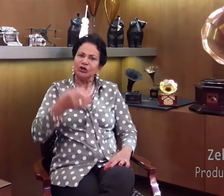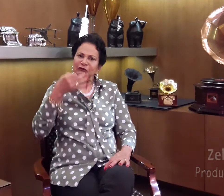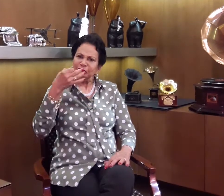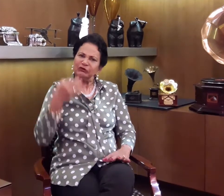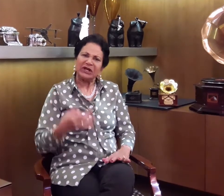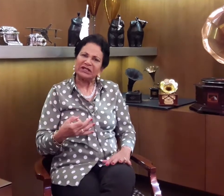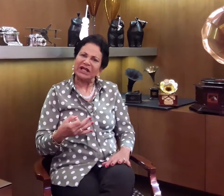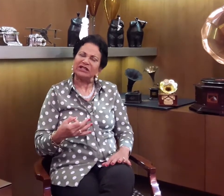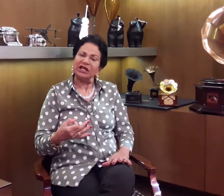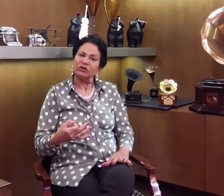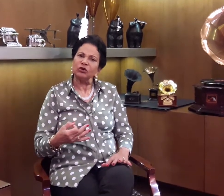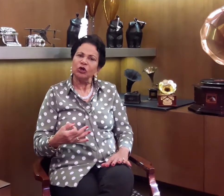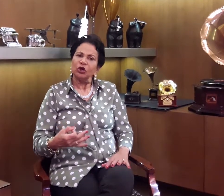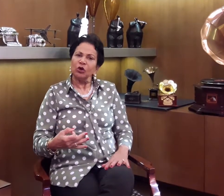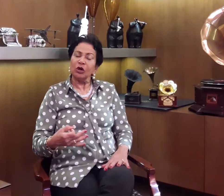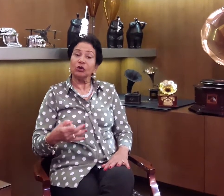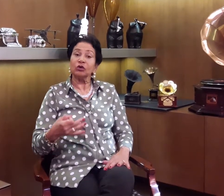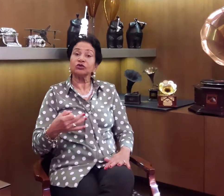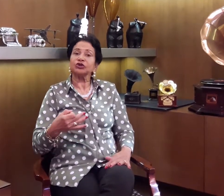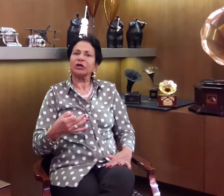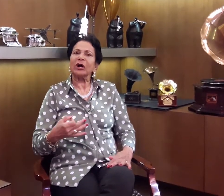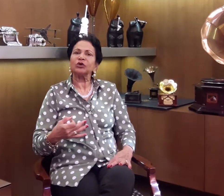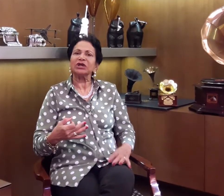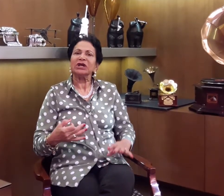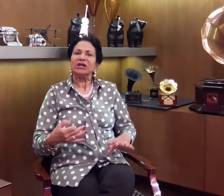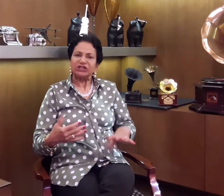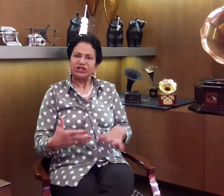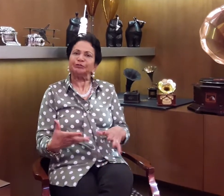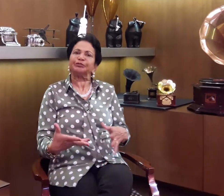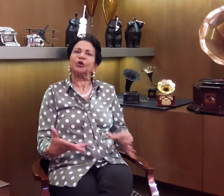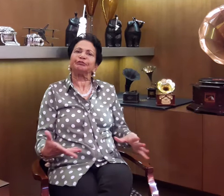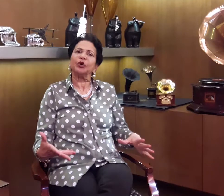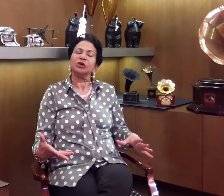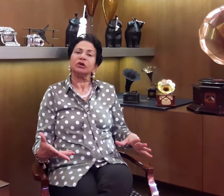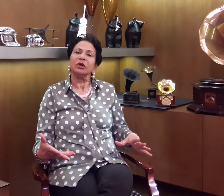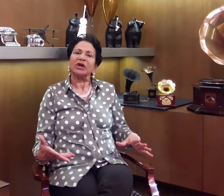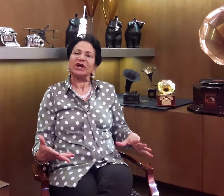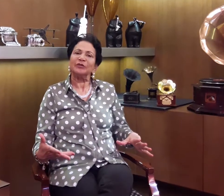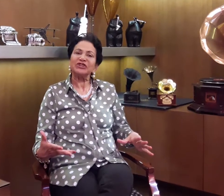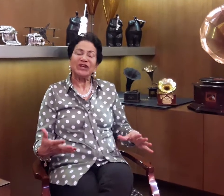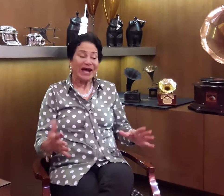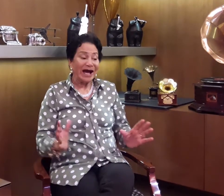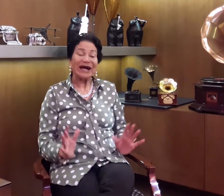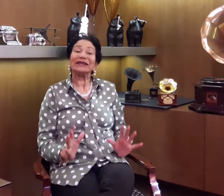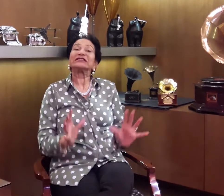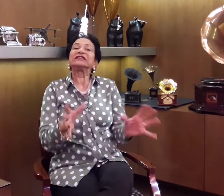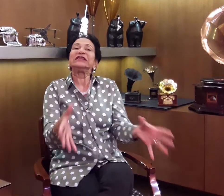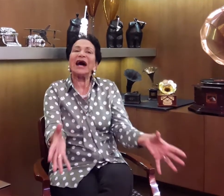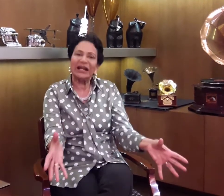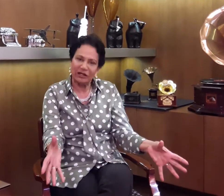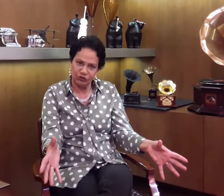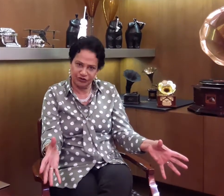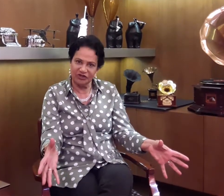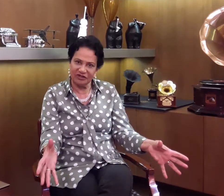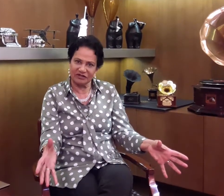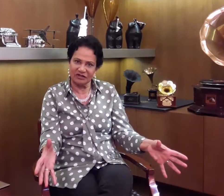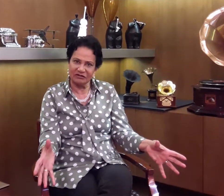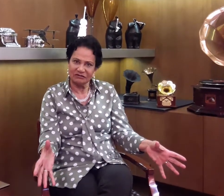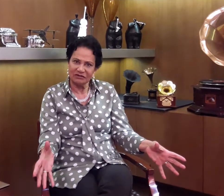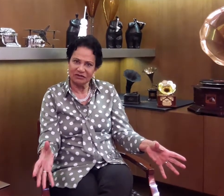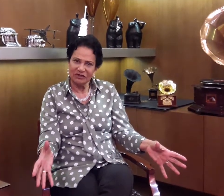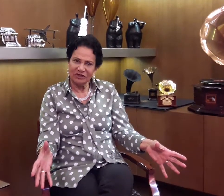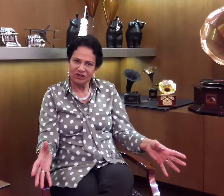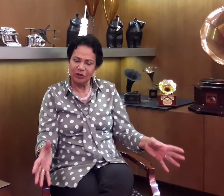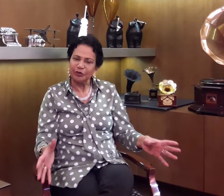maravilhoso, verdadeiro, um jornal que se propõe realmente a dar a